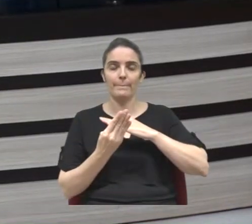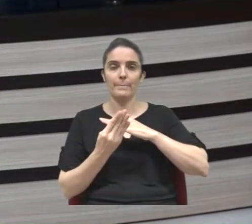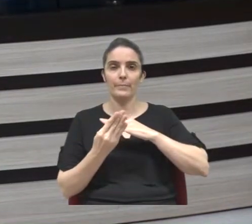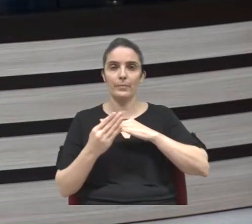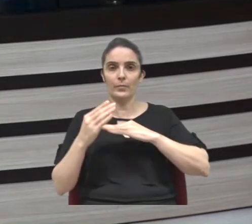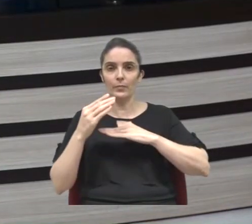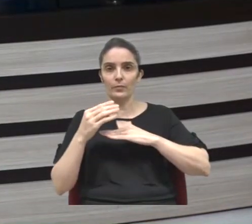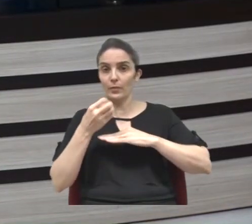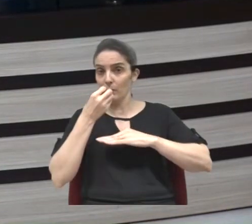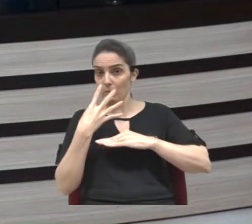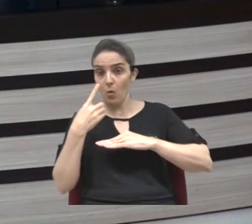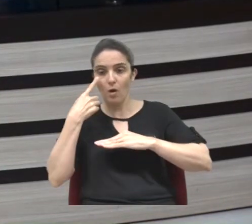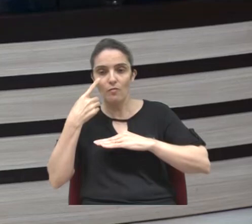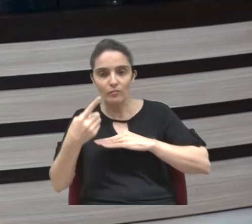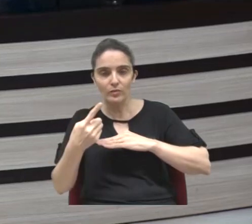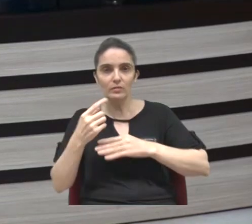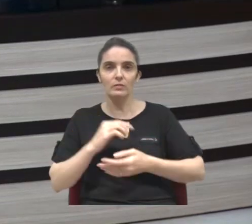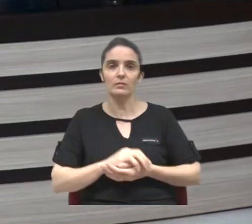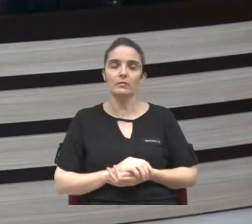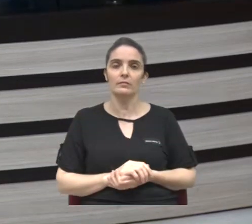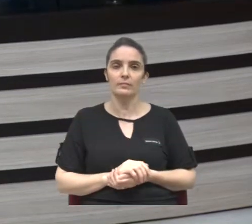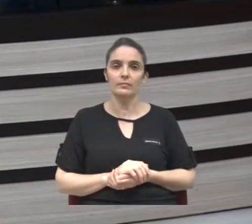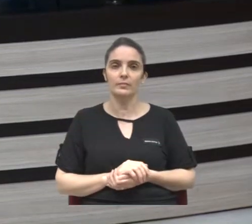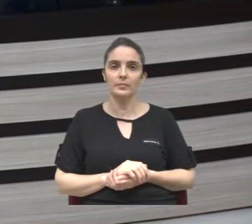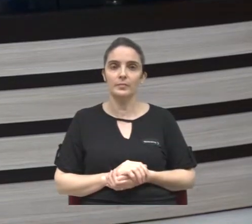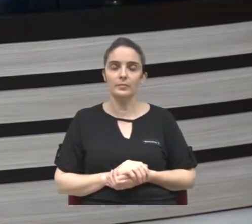Boa Vista, que você pega ali